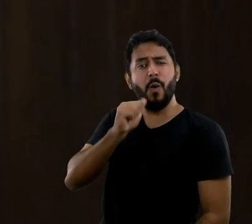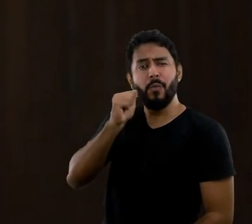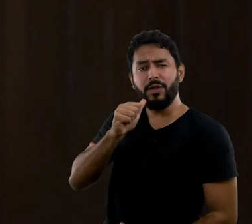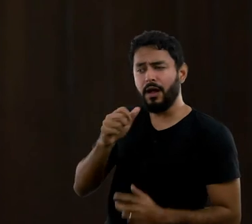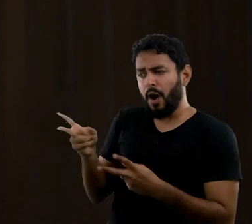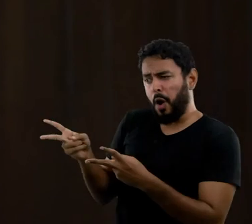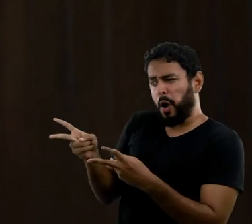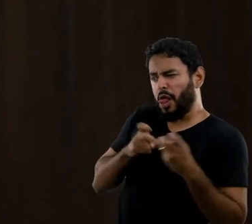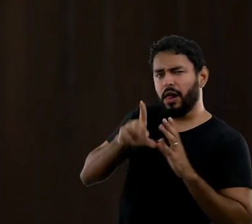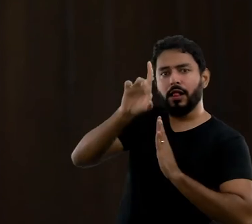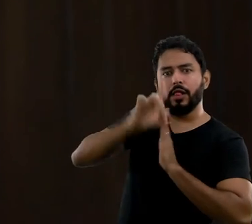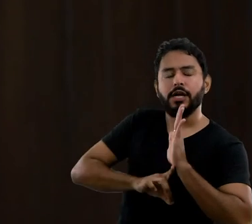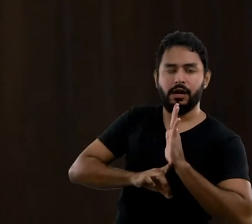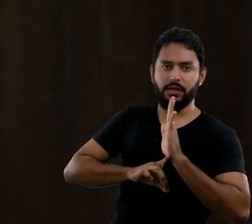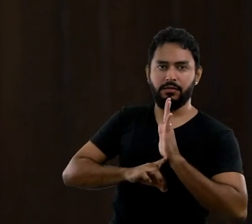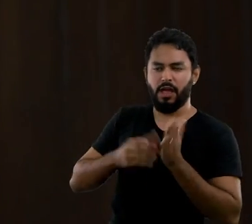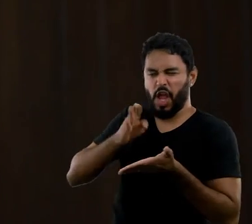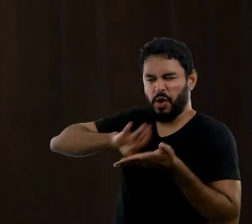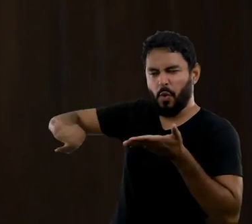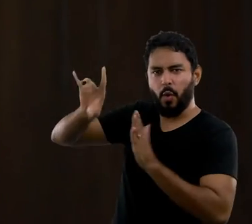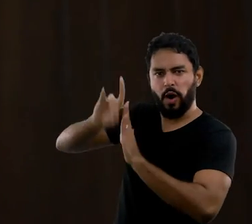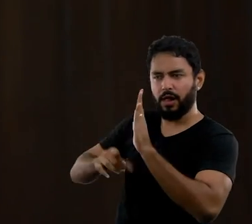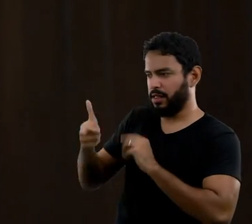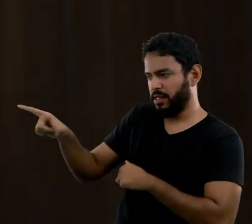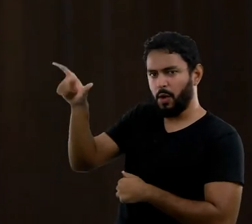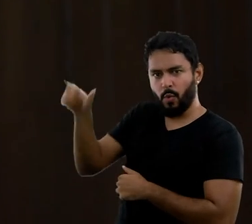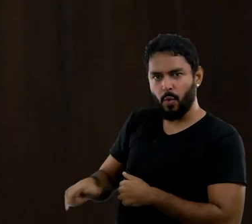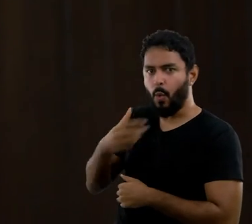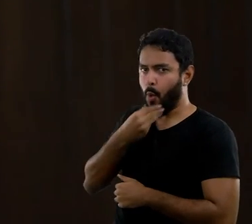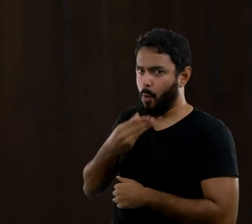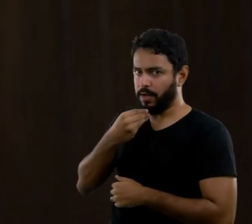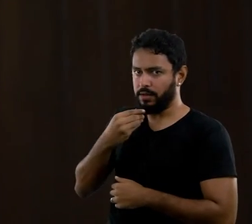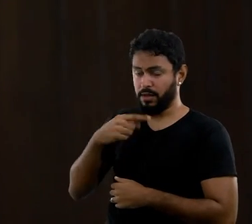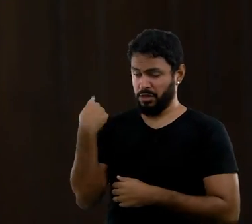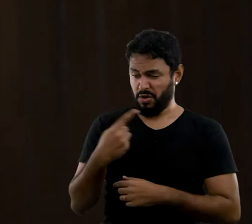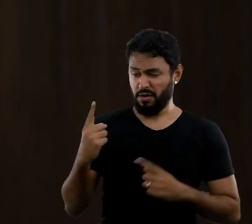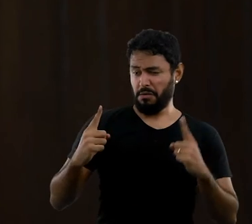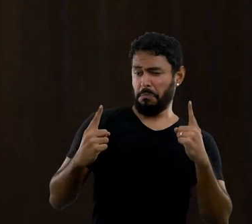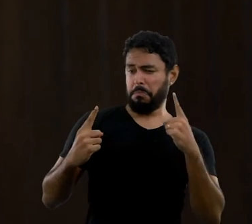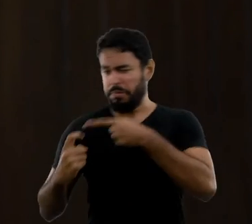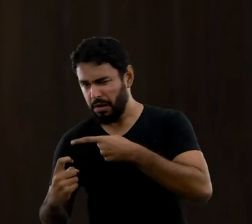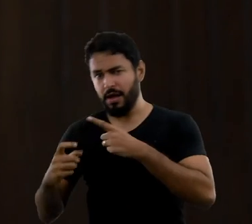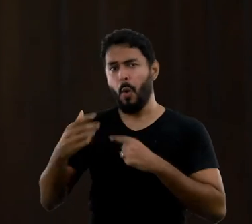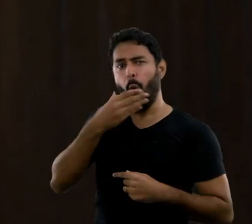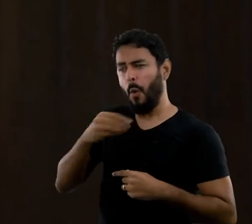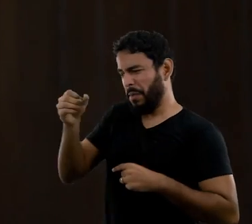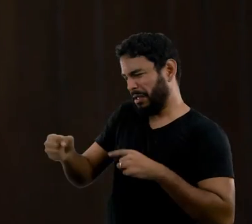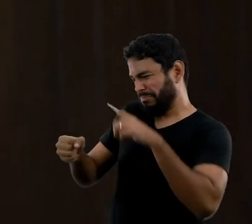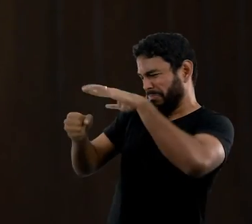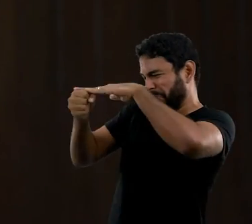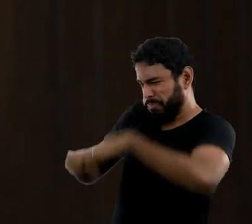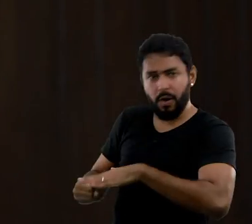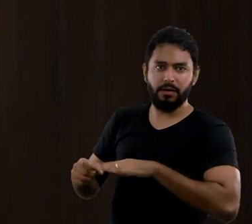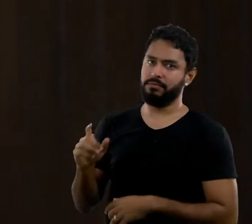equidade, ela exclui o direito do outro. Nós não queremos ser opressora dos homens. A gente entende que tem um processo